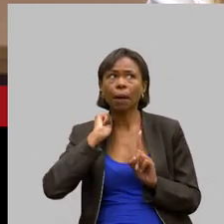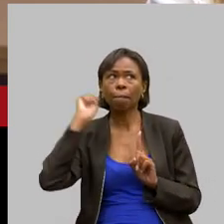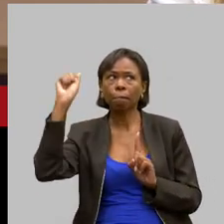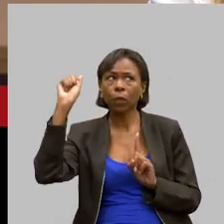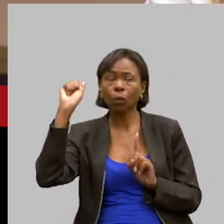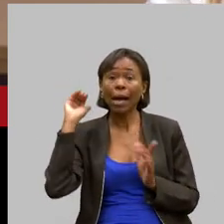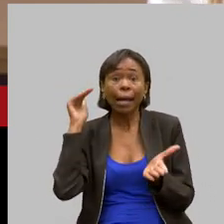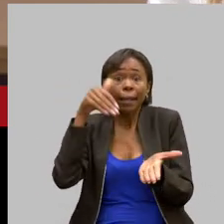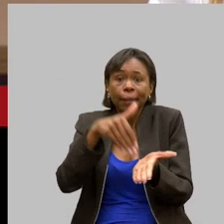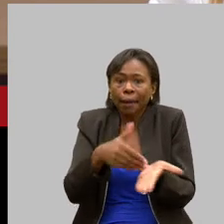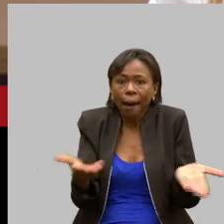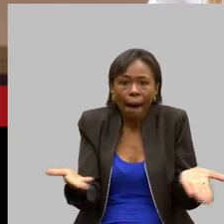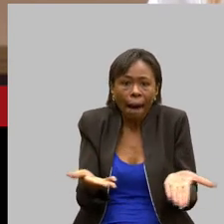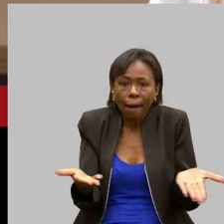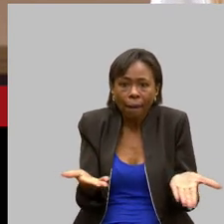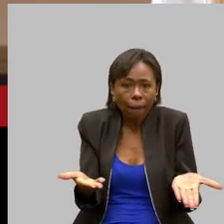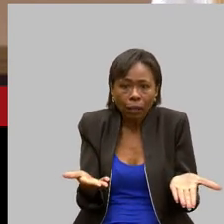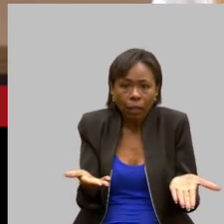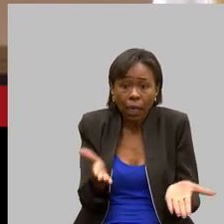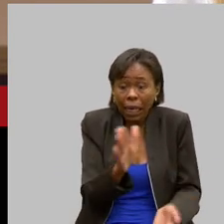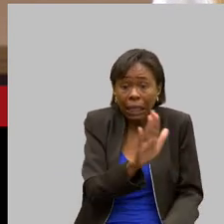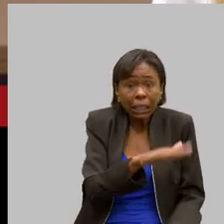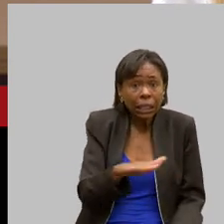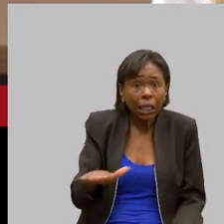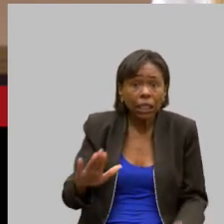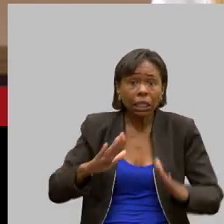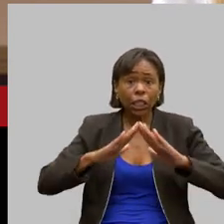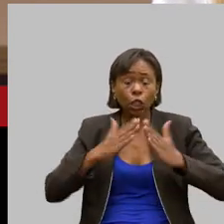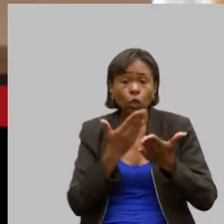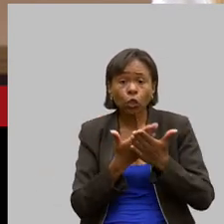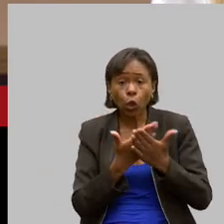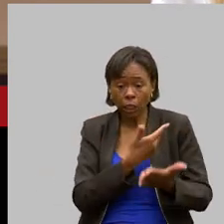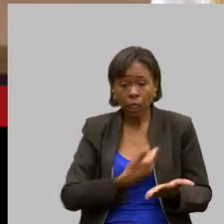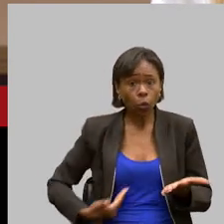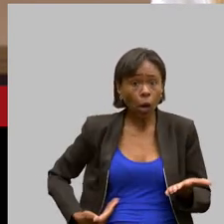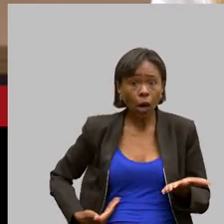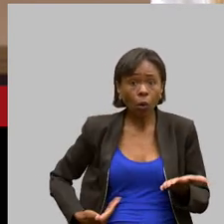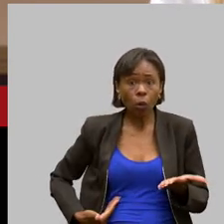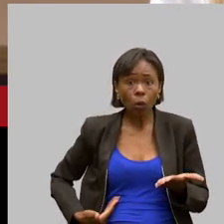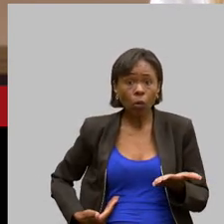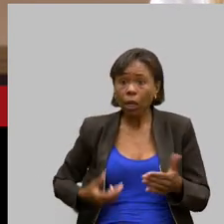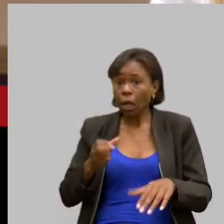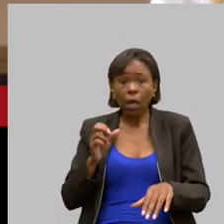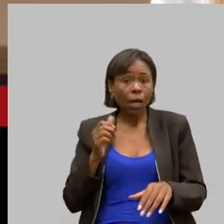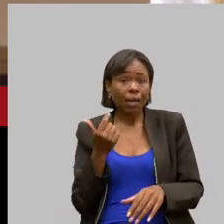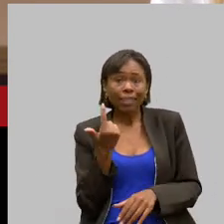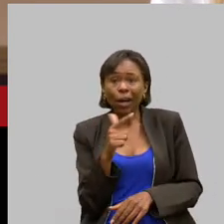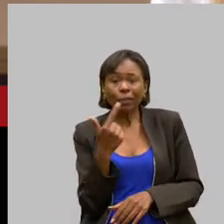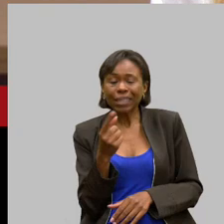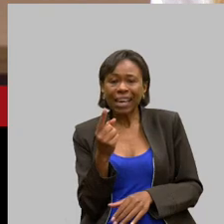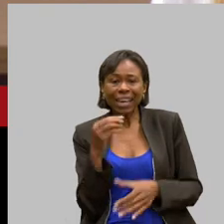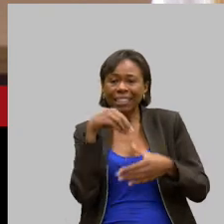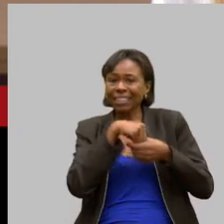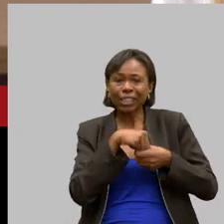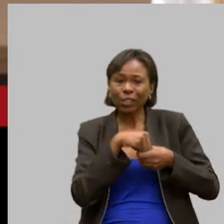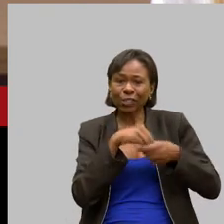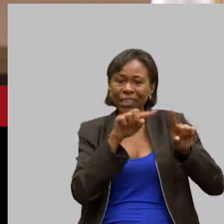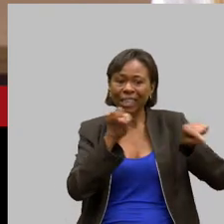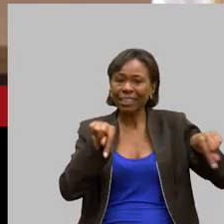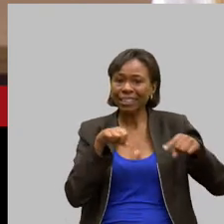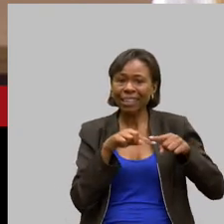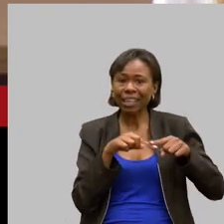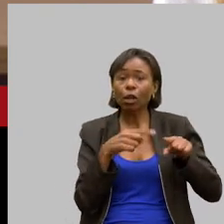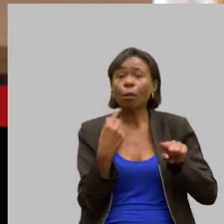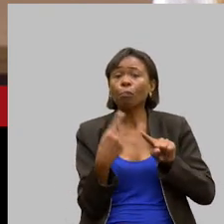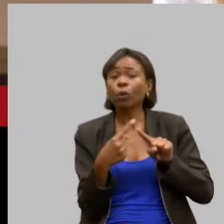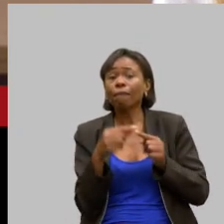temos crianças da rede estadual autistas fora da sala de aula por ausência de professor de apoio